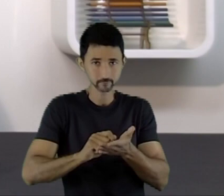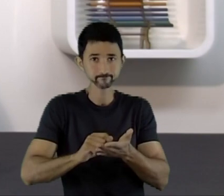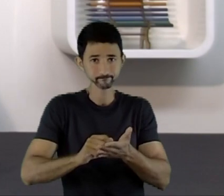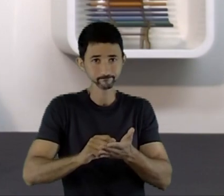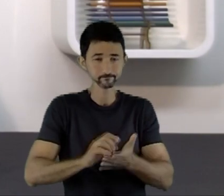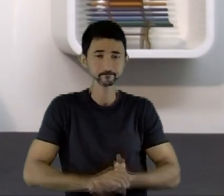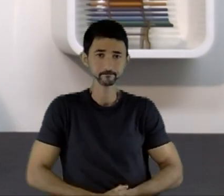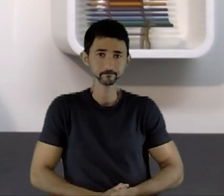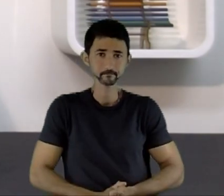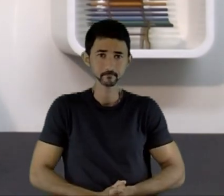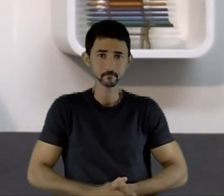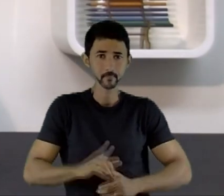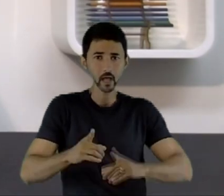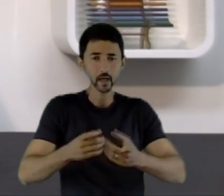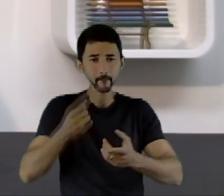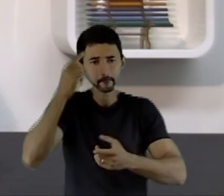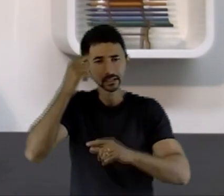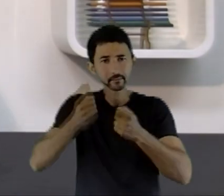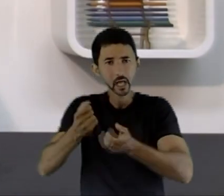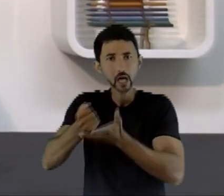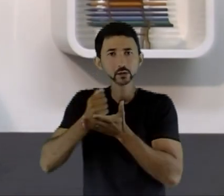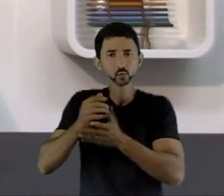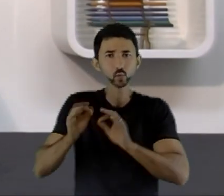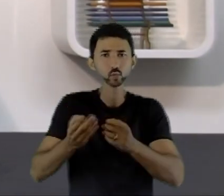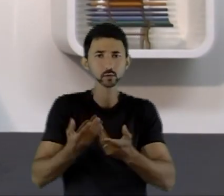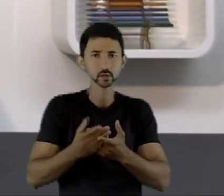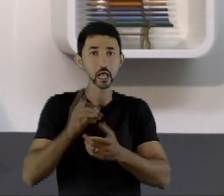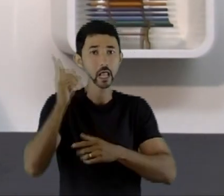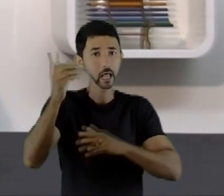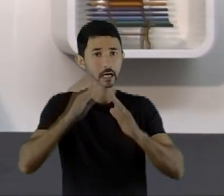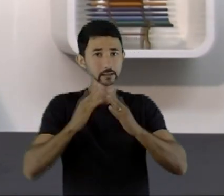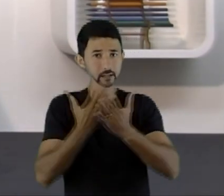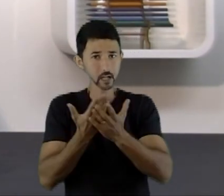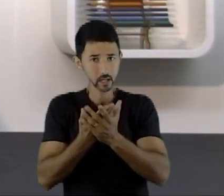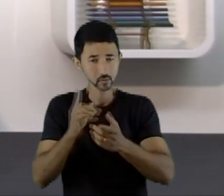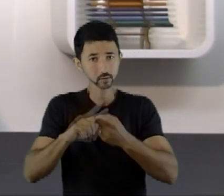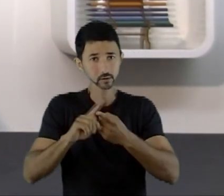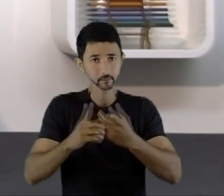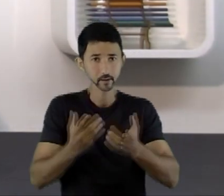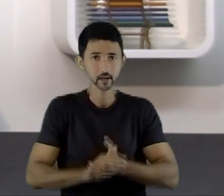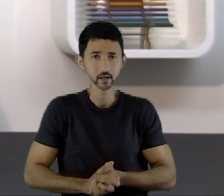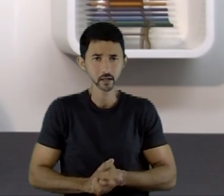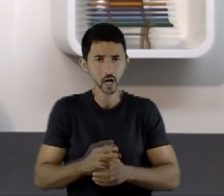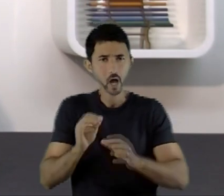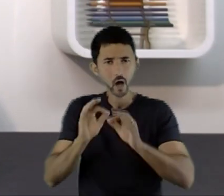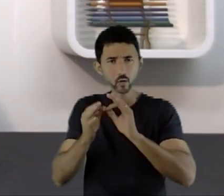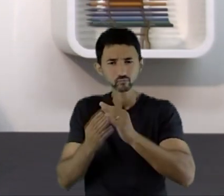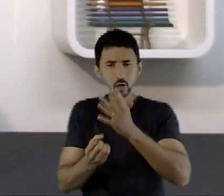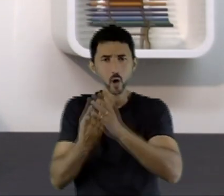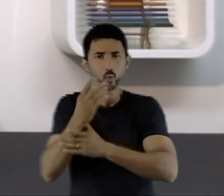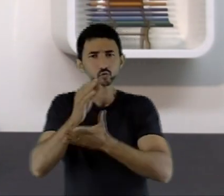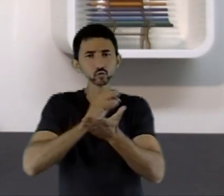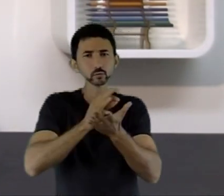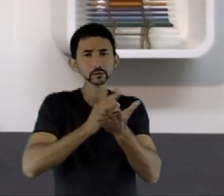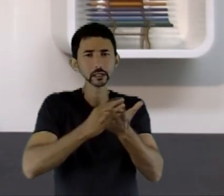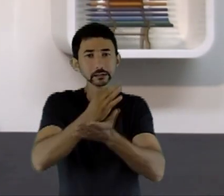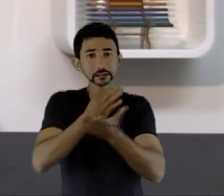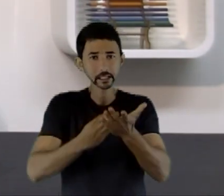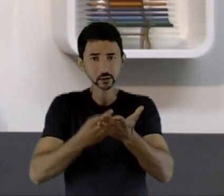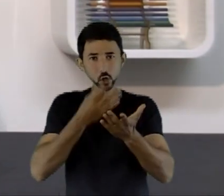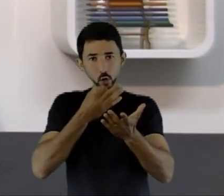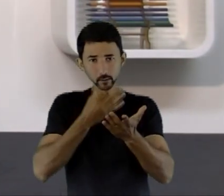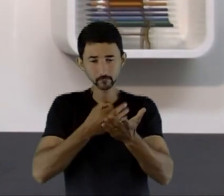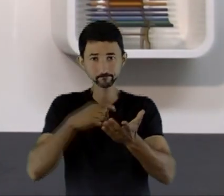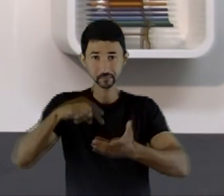caderno. Por quê? A ideia é que isso ajude você lá na sala de aula também com a construção do texto